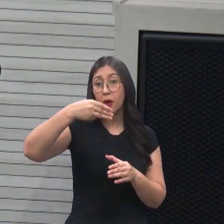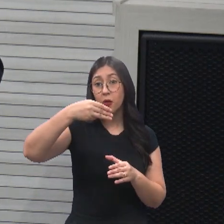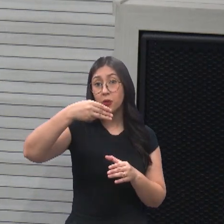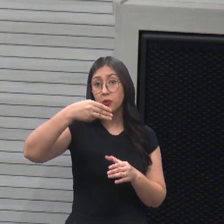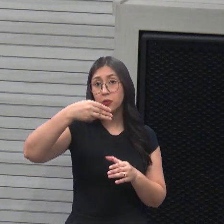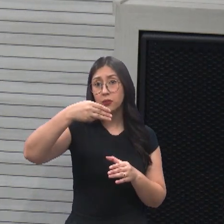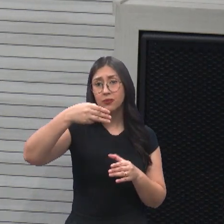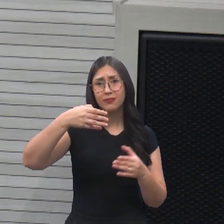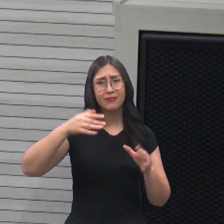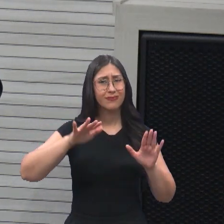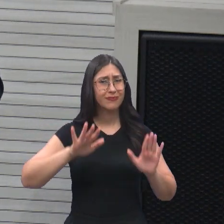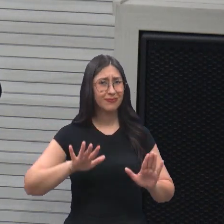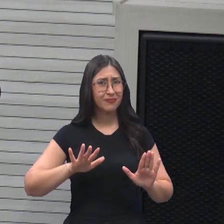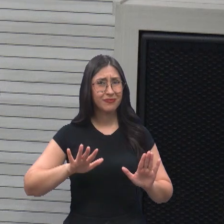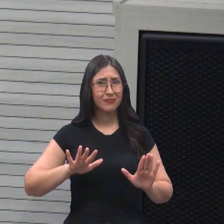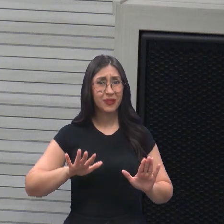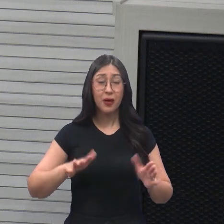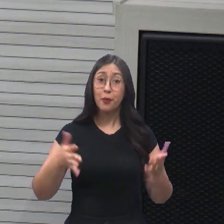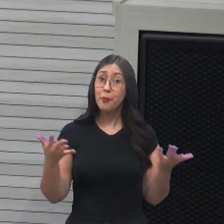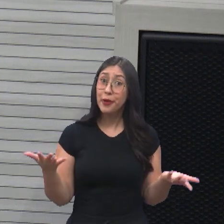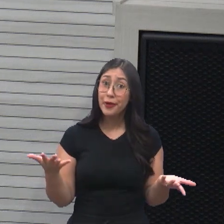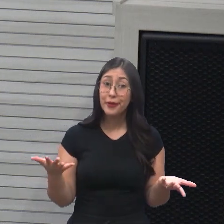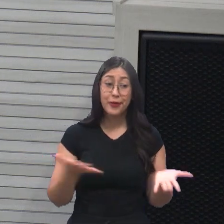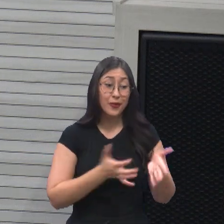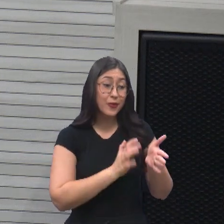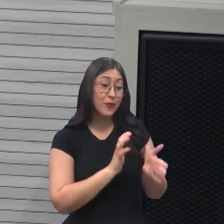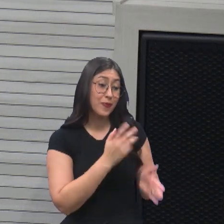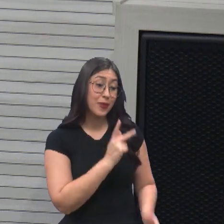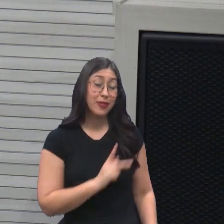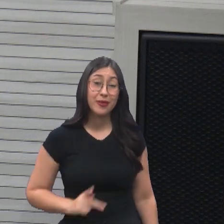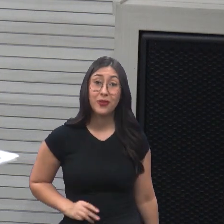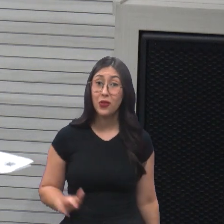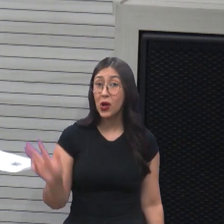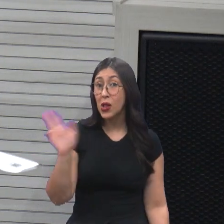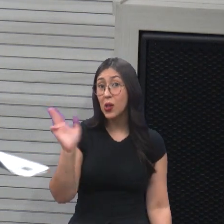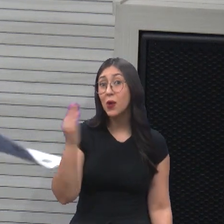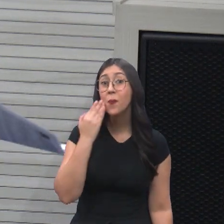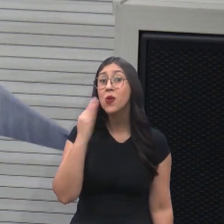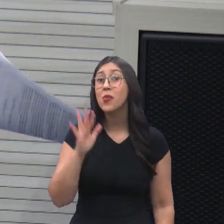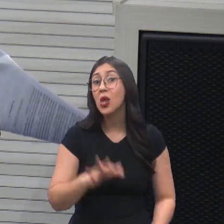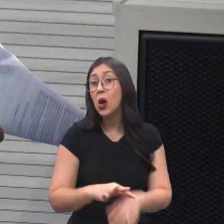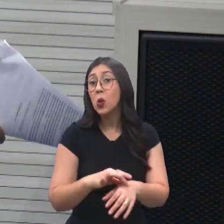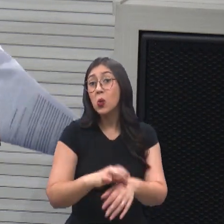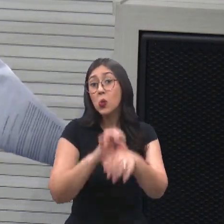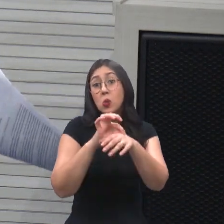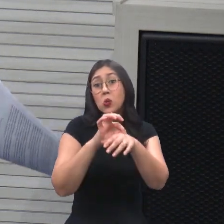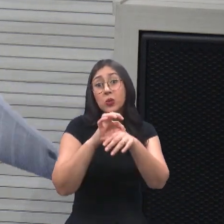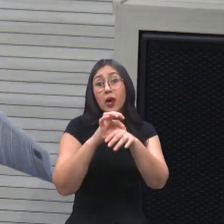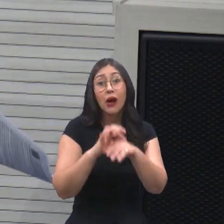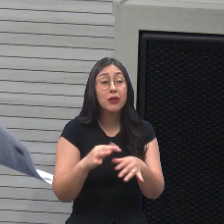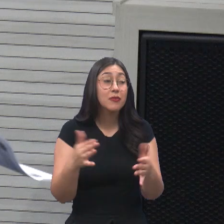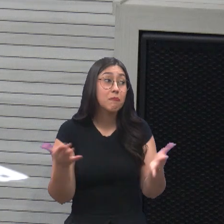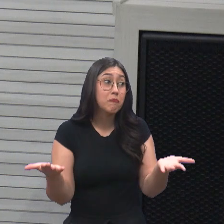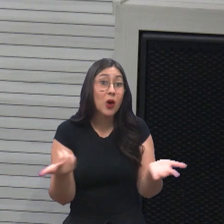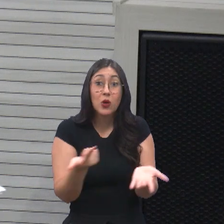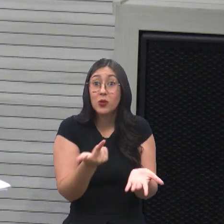E o PT e o Lula prometeu picanha. E não chegou picanha ainda na mesa das pessoas.